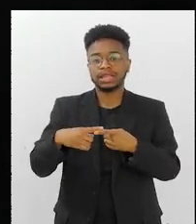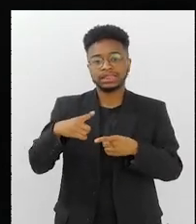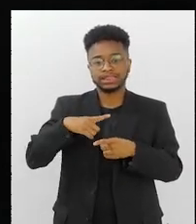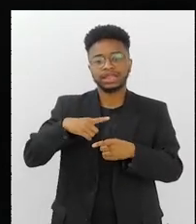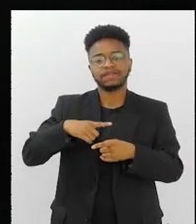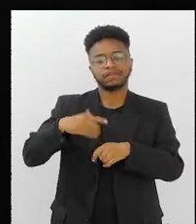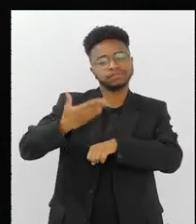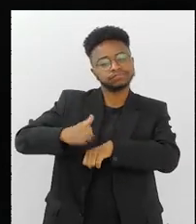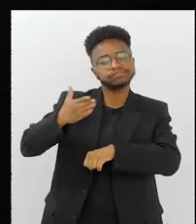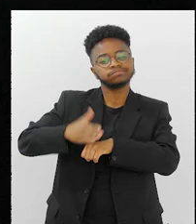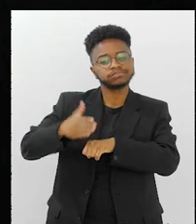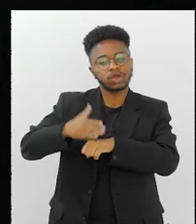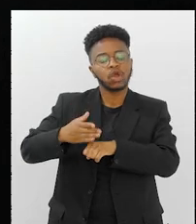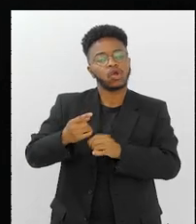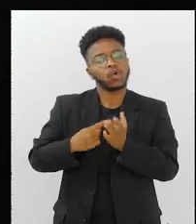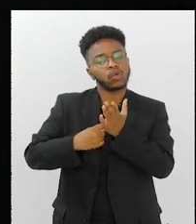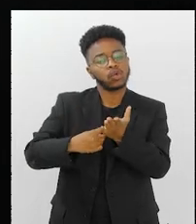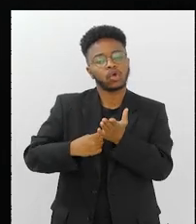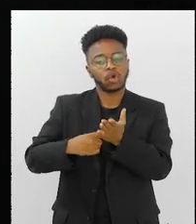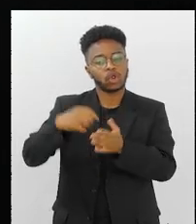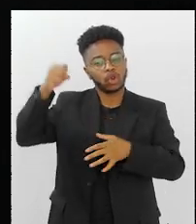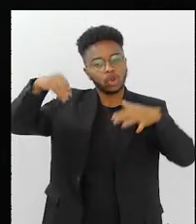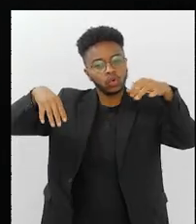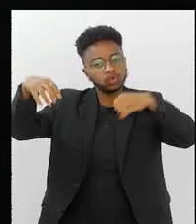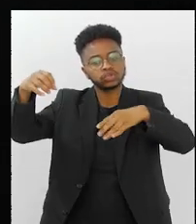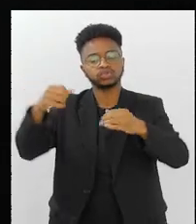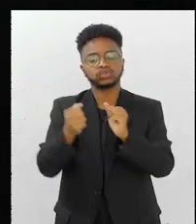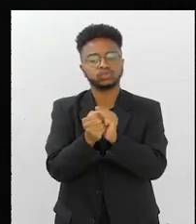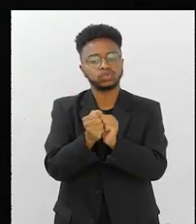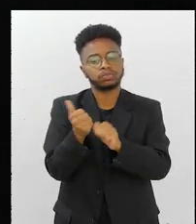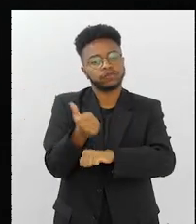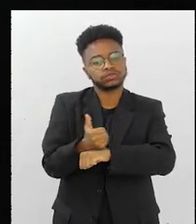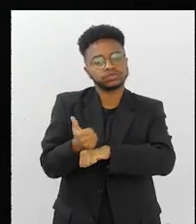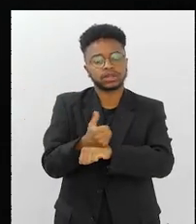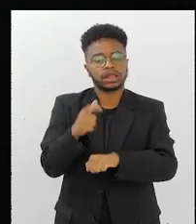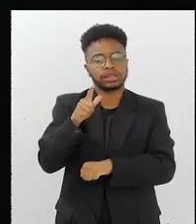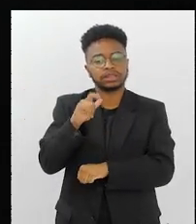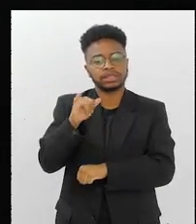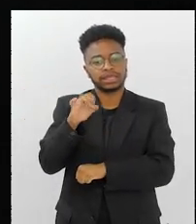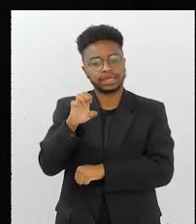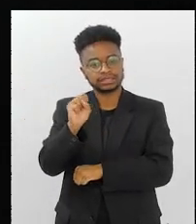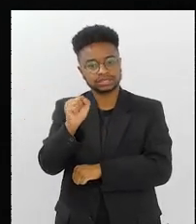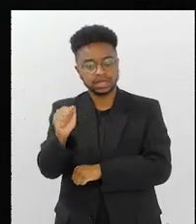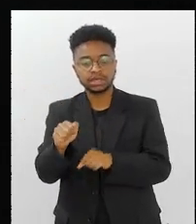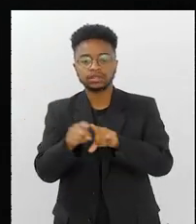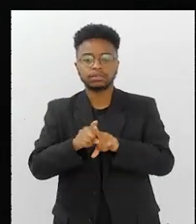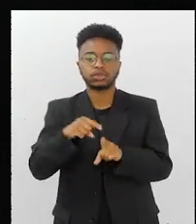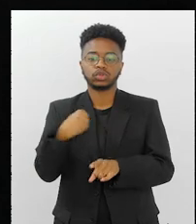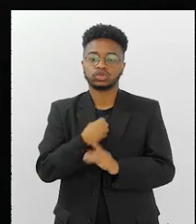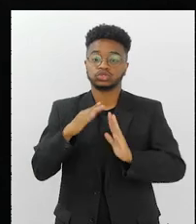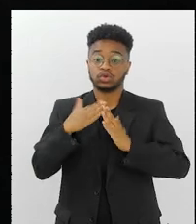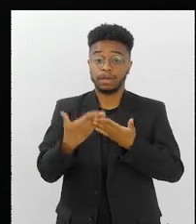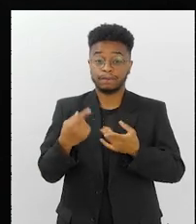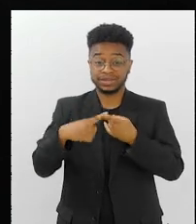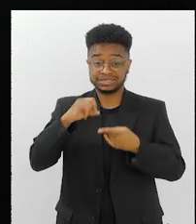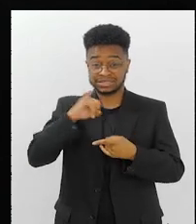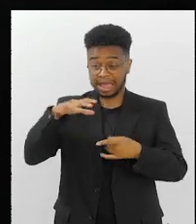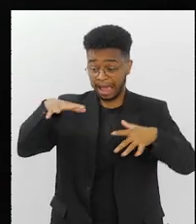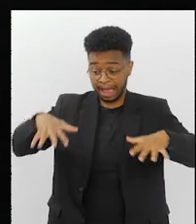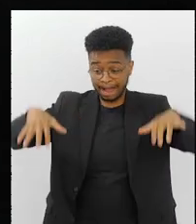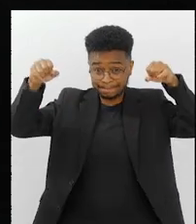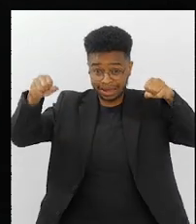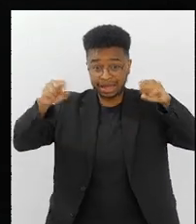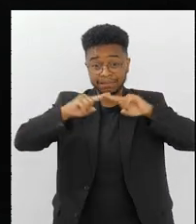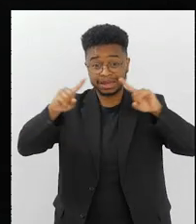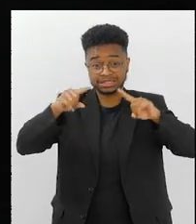muitos ensaios para marcação de luz com os técnicos da Lia e os nossos técnicos de iluminação da escola e eu falei cara se apaga e acende